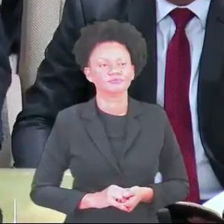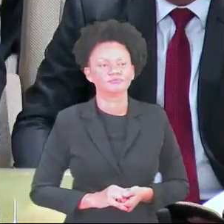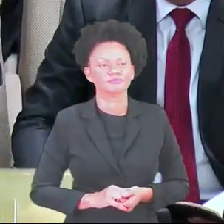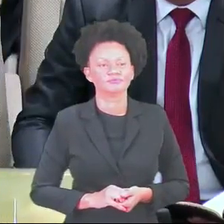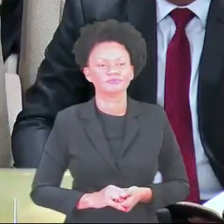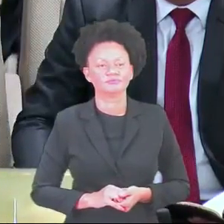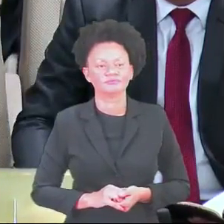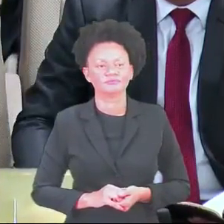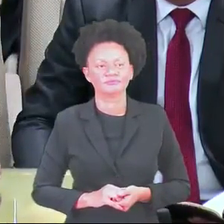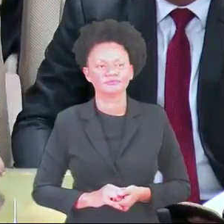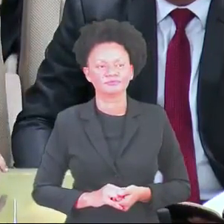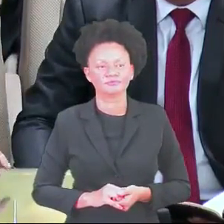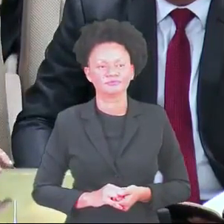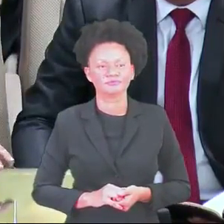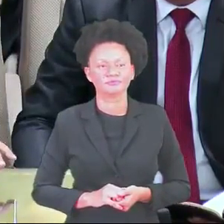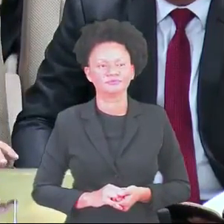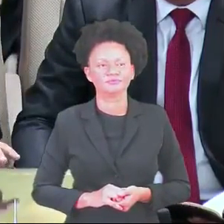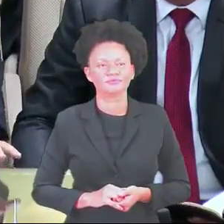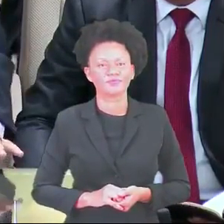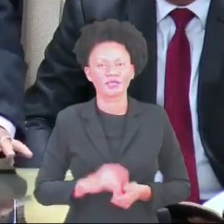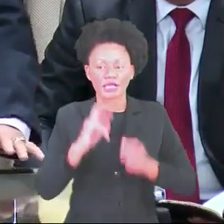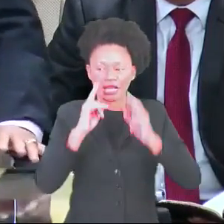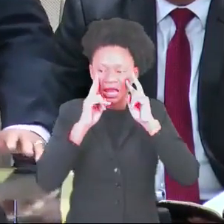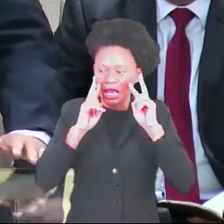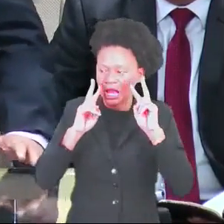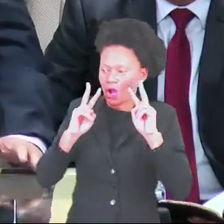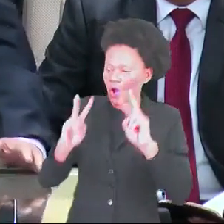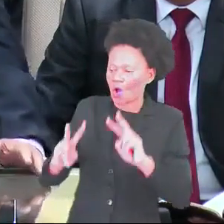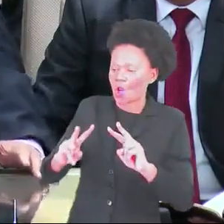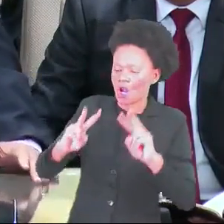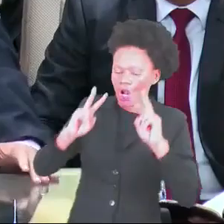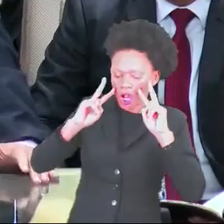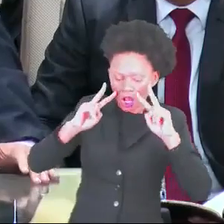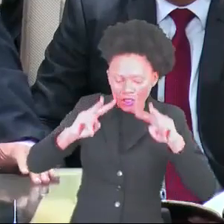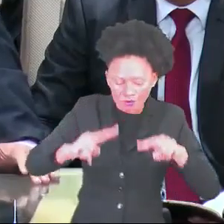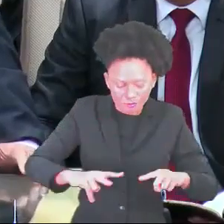Aí você olha para a terra